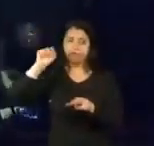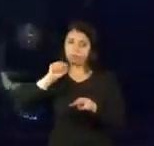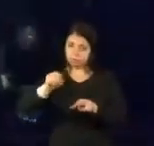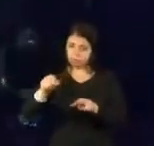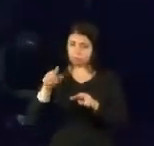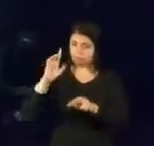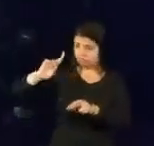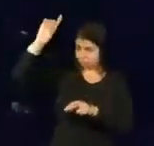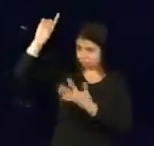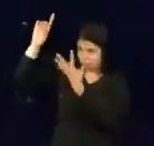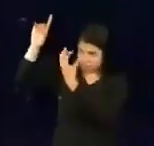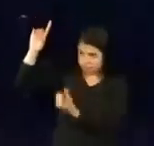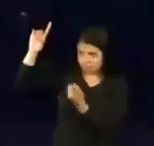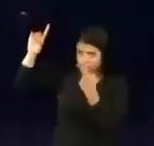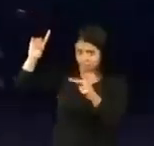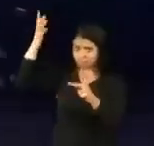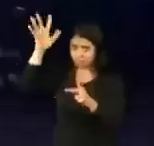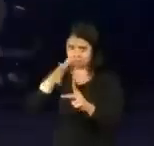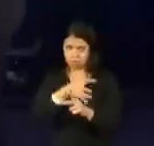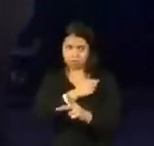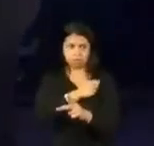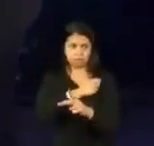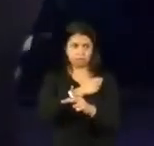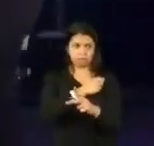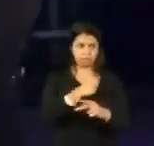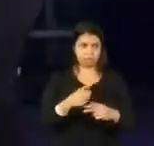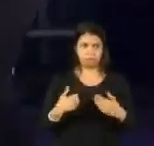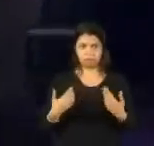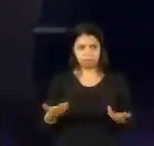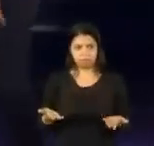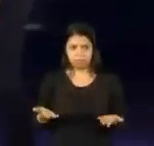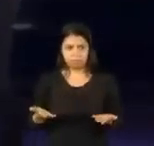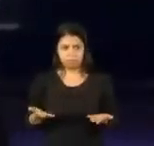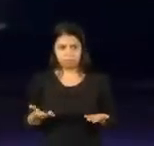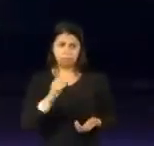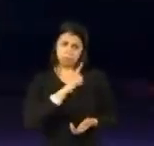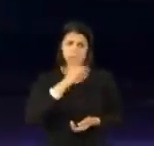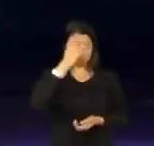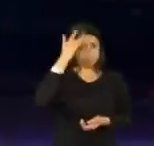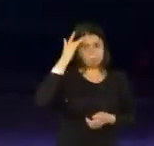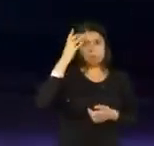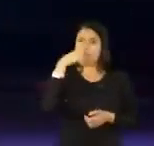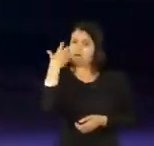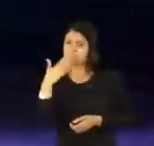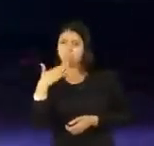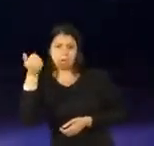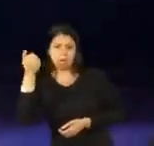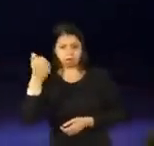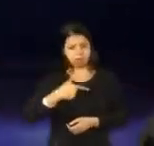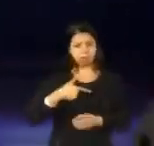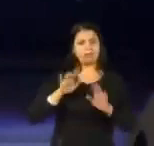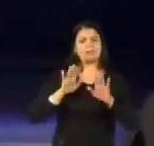adoração. Amém? Porque fazer bem, todo mundo faz bem. Muita gente faz melhor que nós, mas é questão de